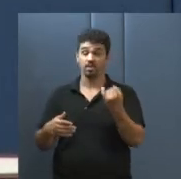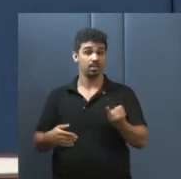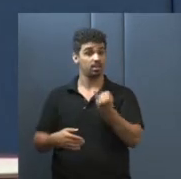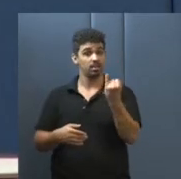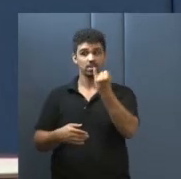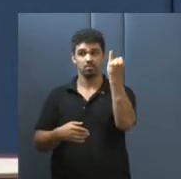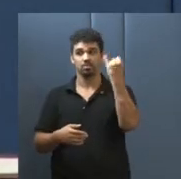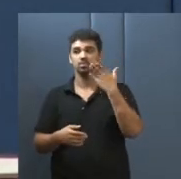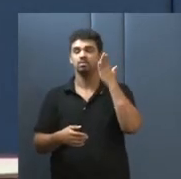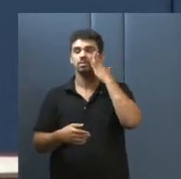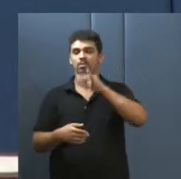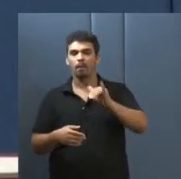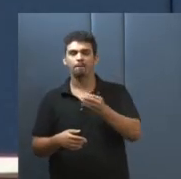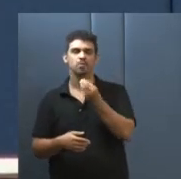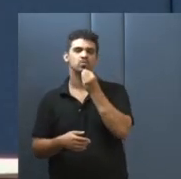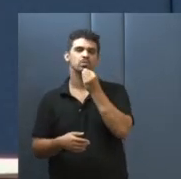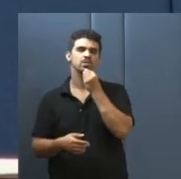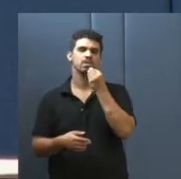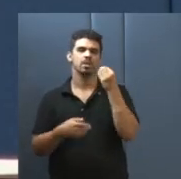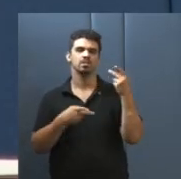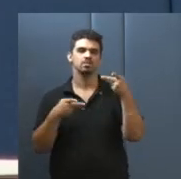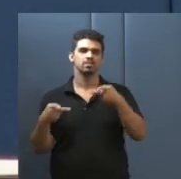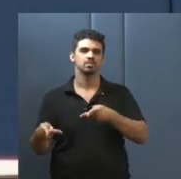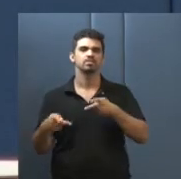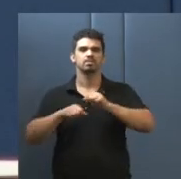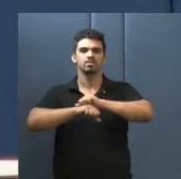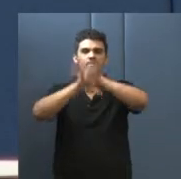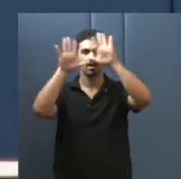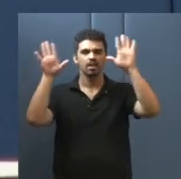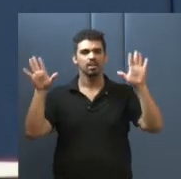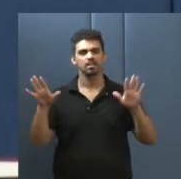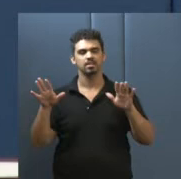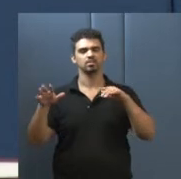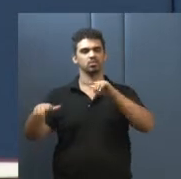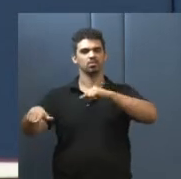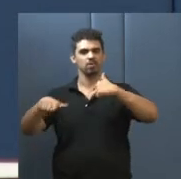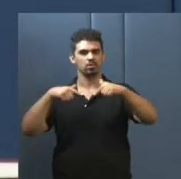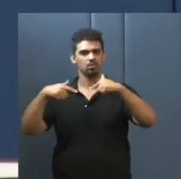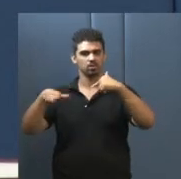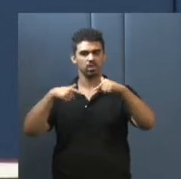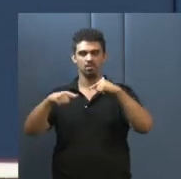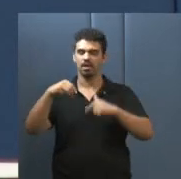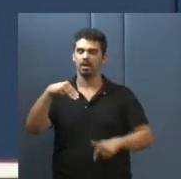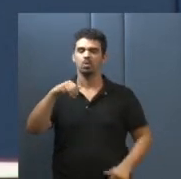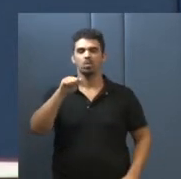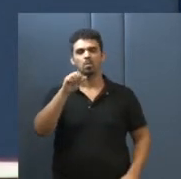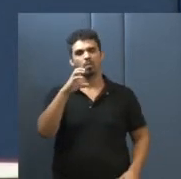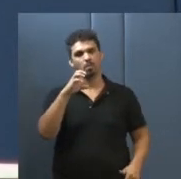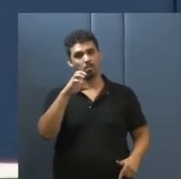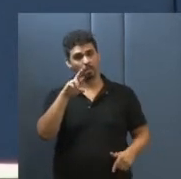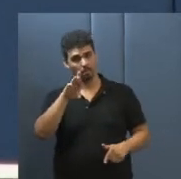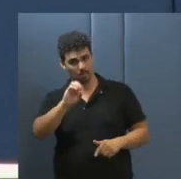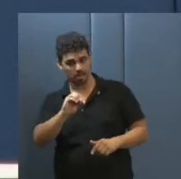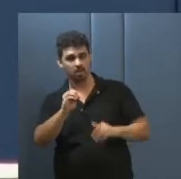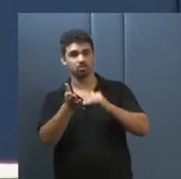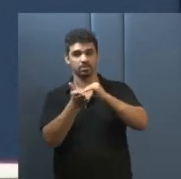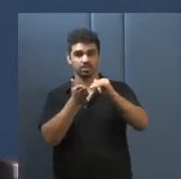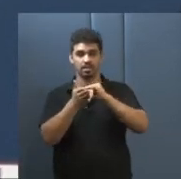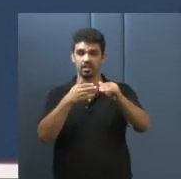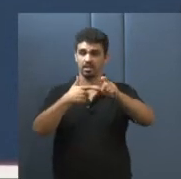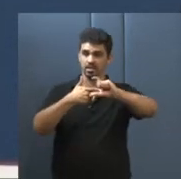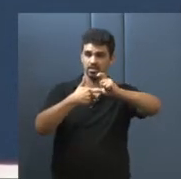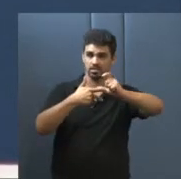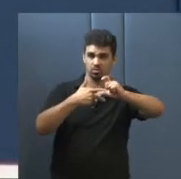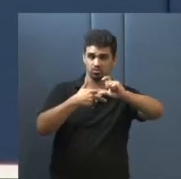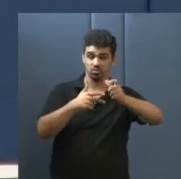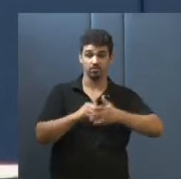essa oportunidade para trazer um pouquinho mais até de clareza sobre a atuação macro da Secretaria Executiva da Camex. Recuperação